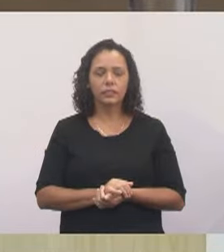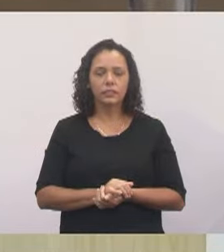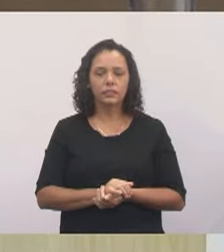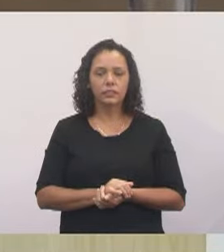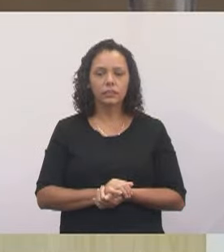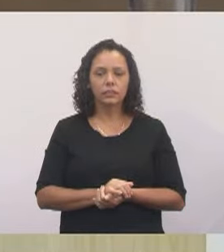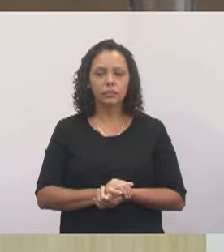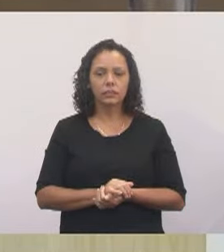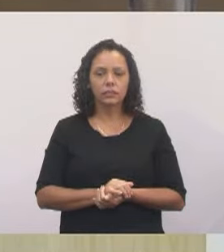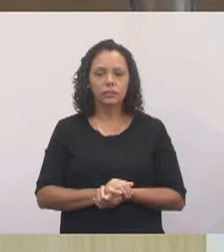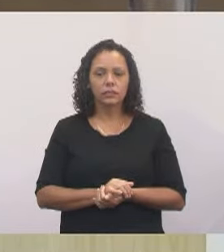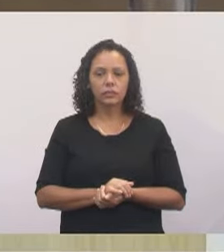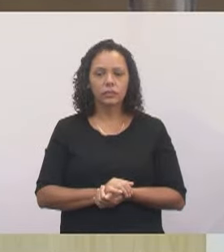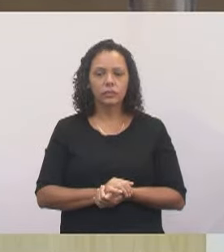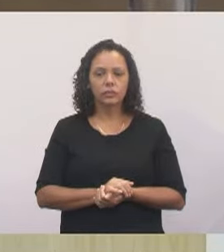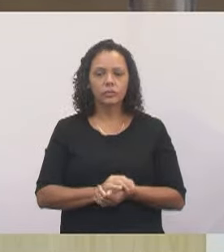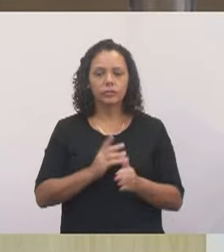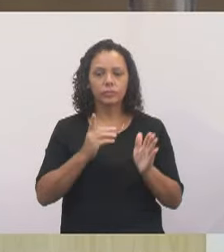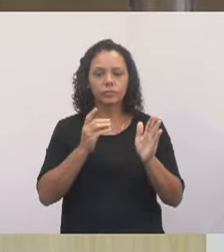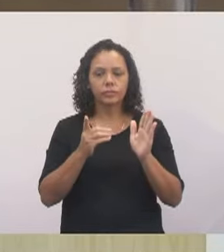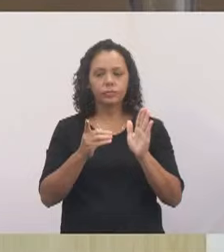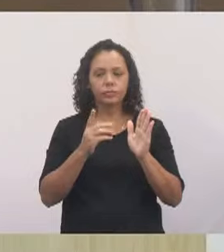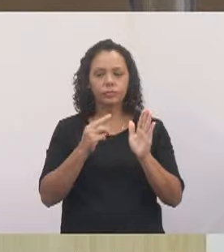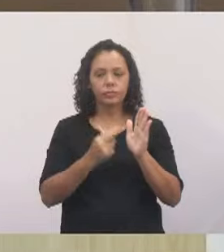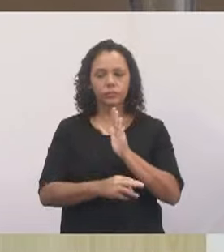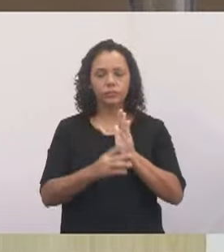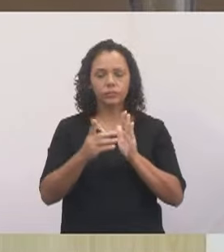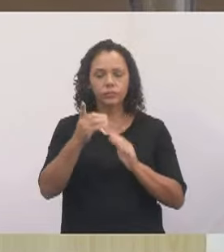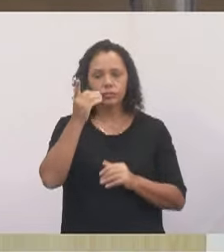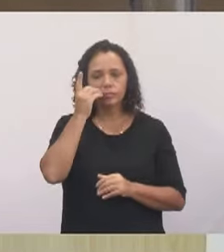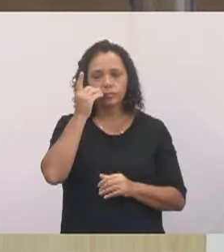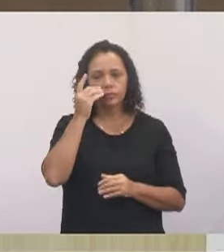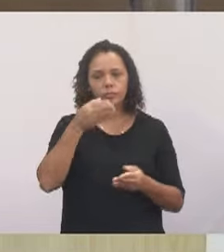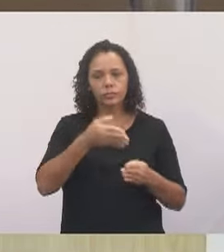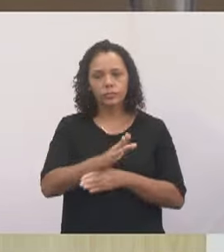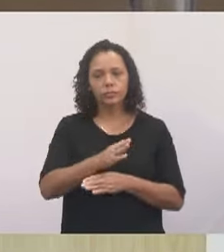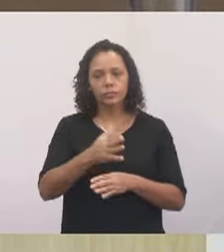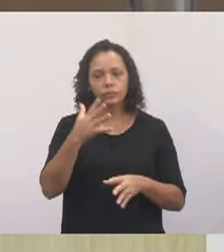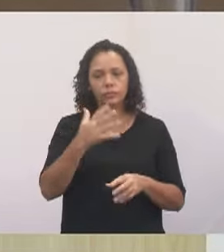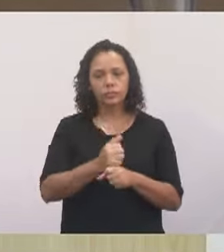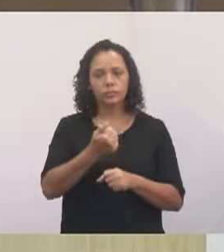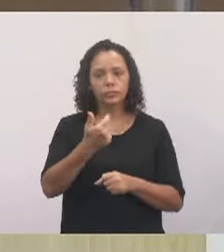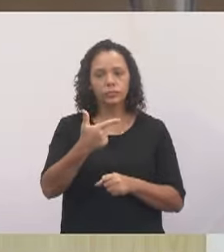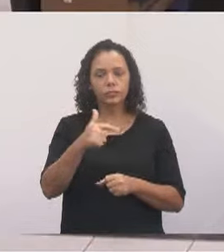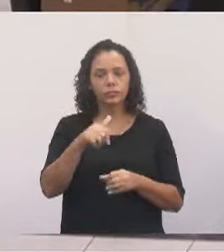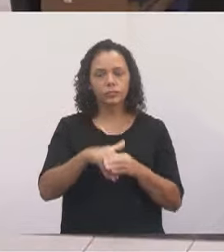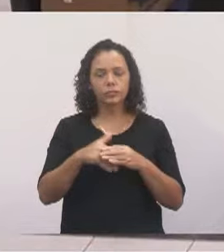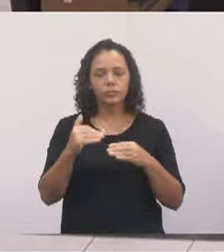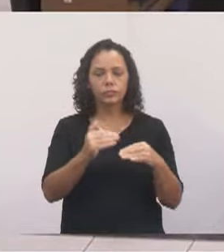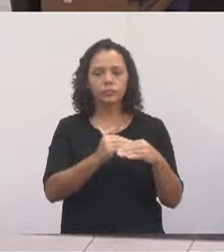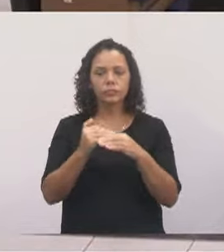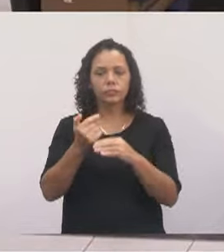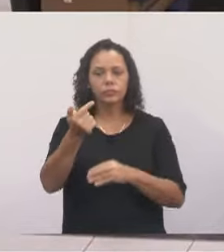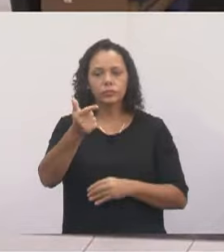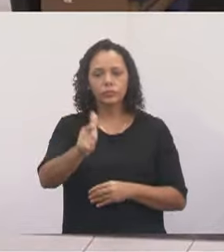Pró-Eficiência. Autoria, vereador Dude, projeto aprovado por 12 votos favoráveis. Próximo projeto.